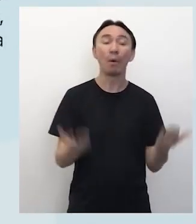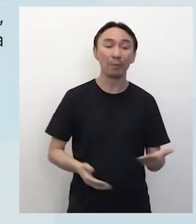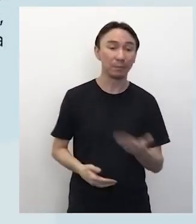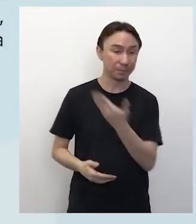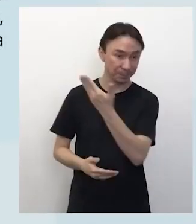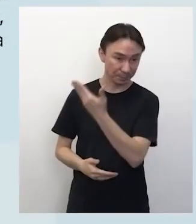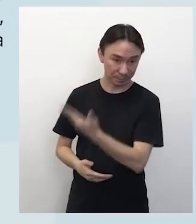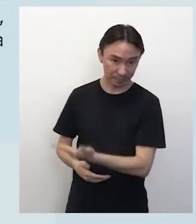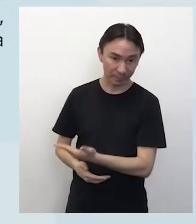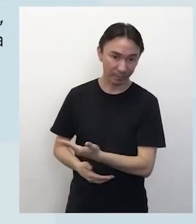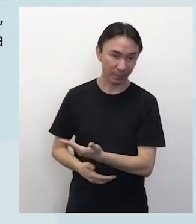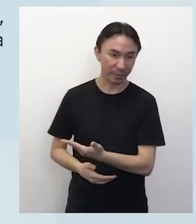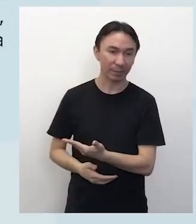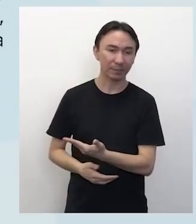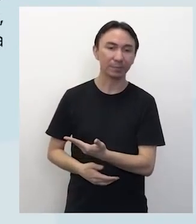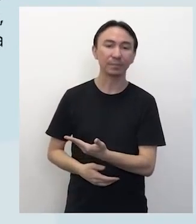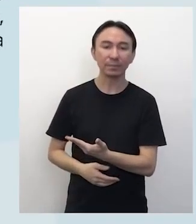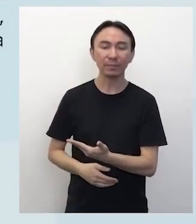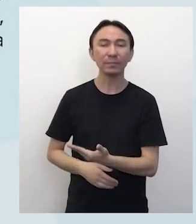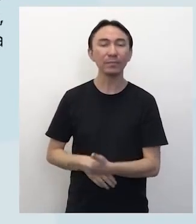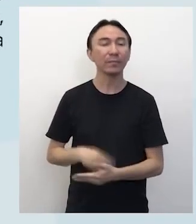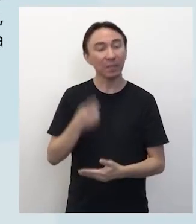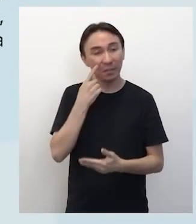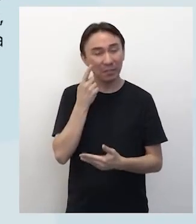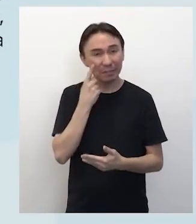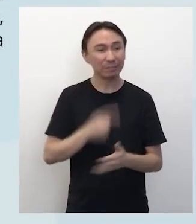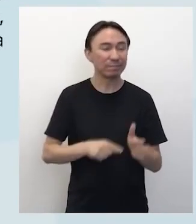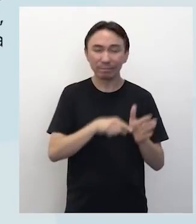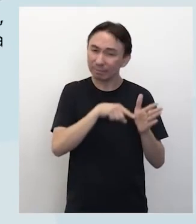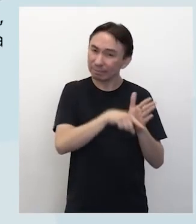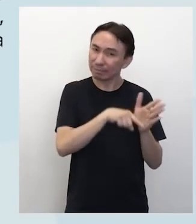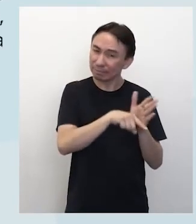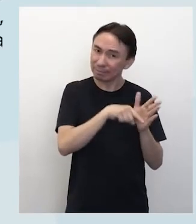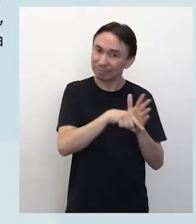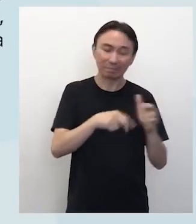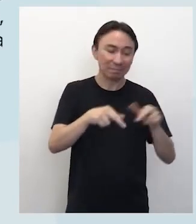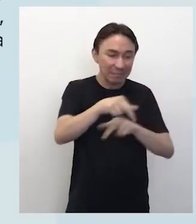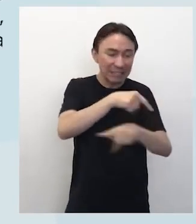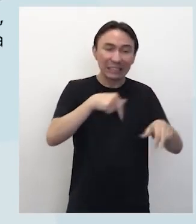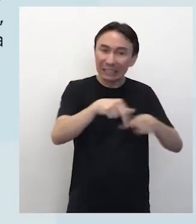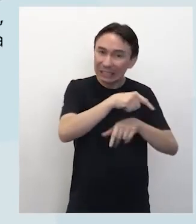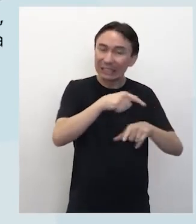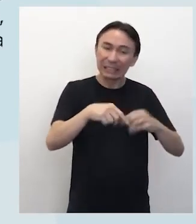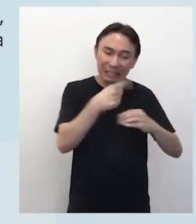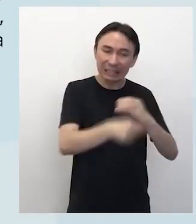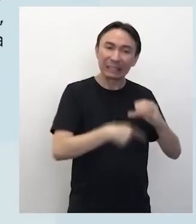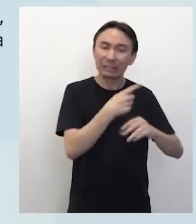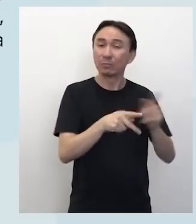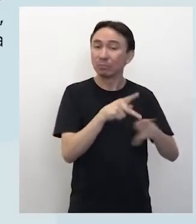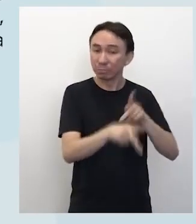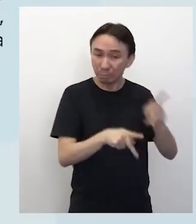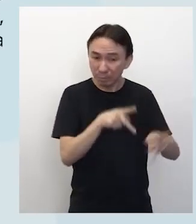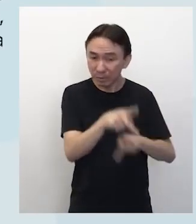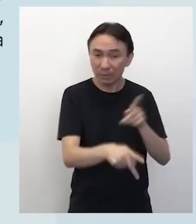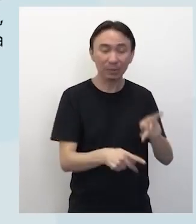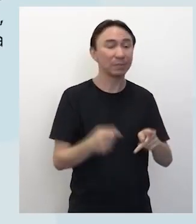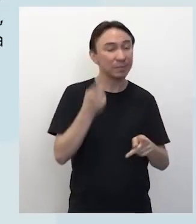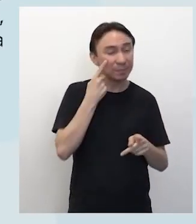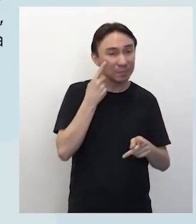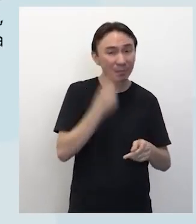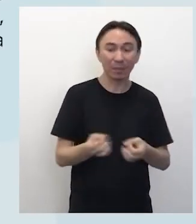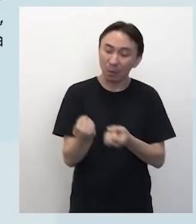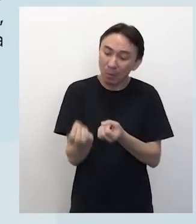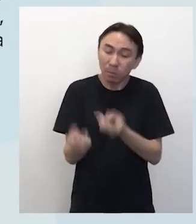analisar aspectos representativos da dinâmica demográfica, aplicar os indicadores demográficos